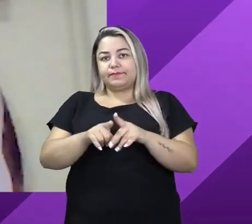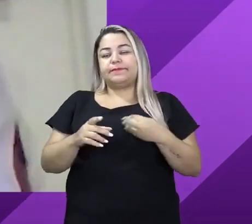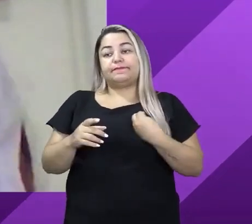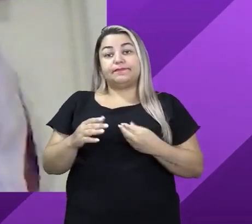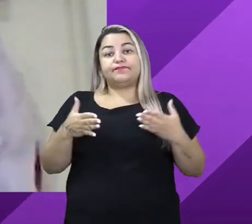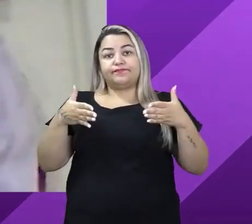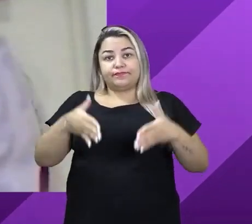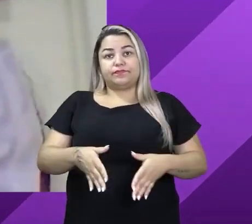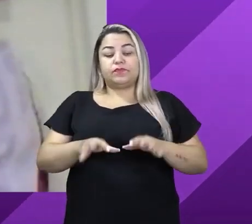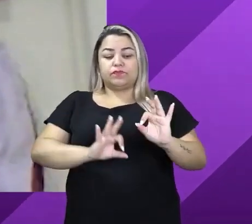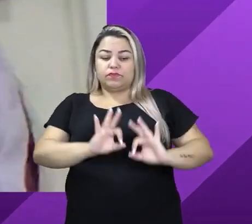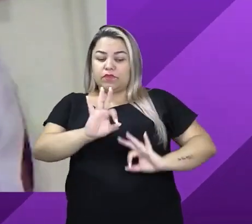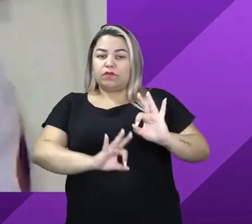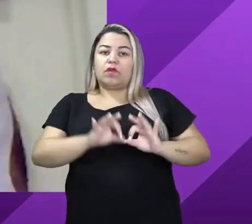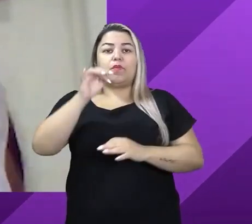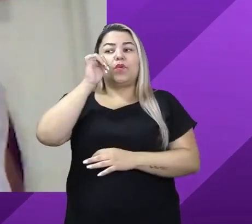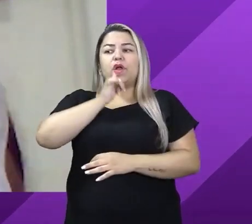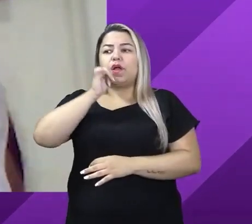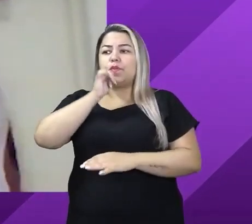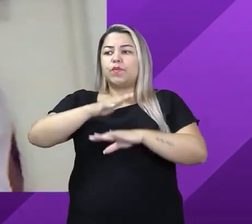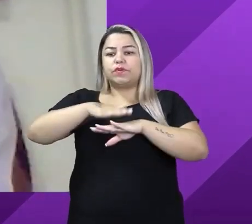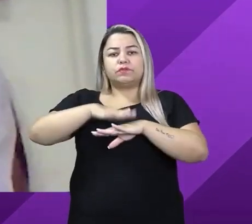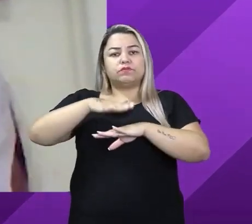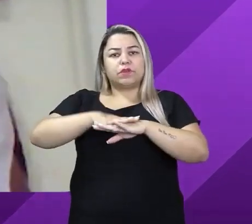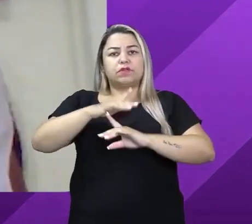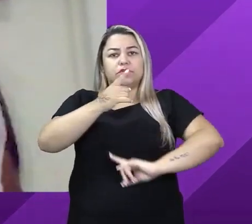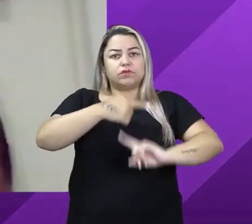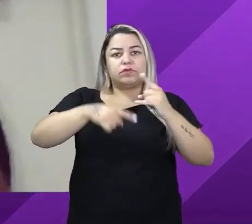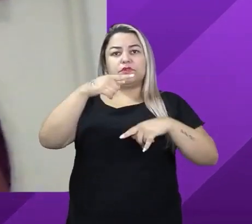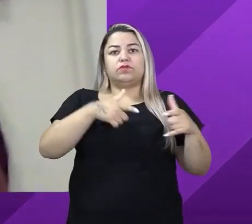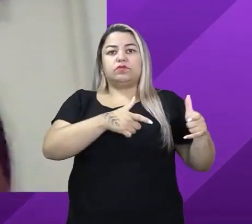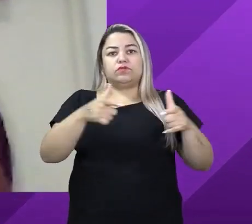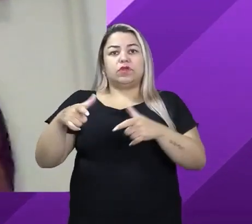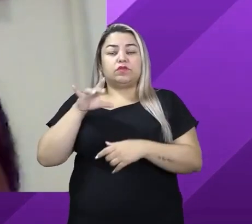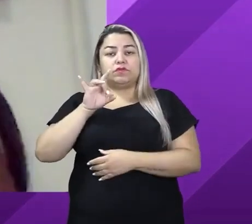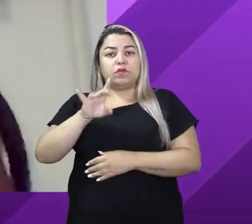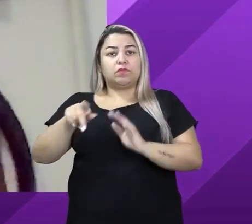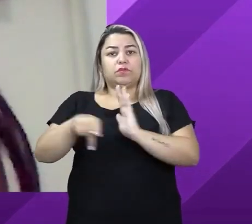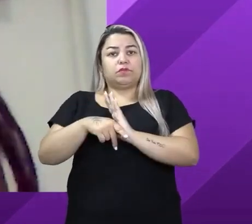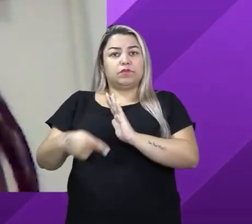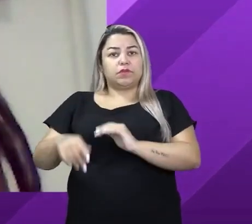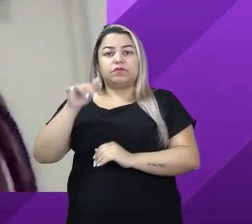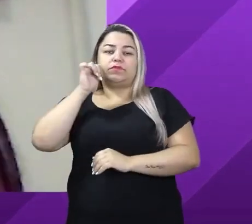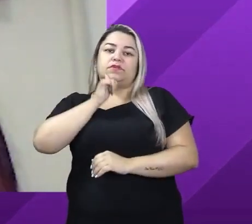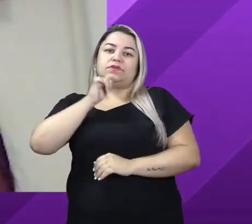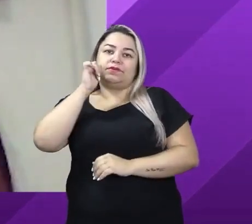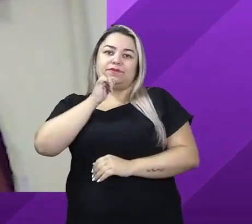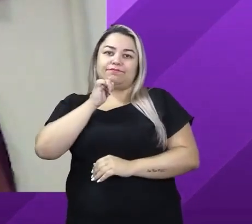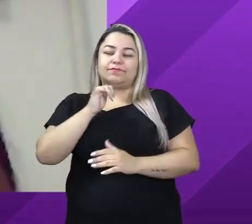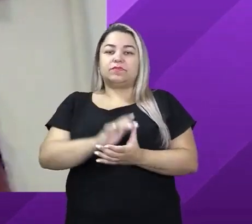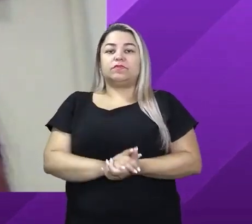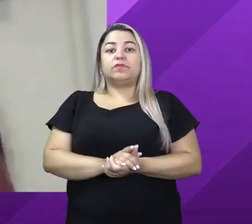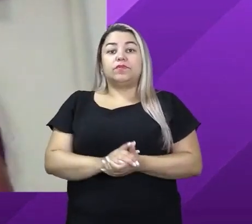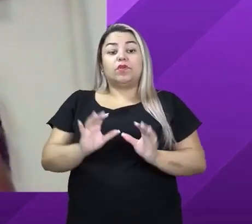A auto-organização das mulheres é muito mais do que a construção de espaços só de mulheres. A auto-organização, ela